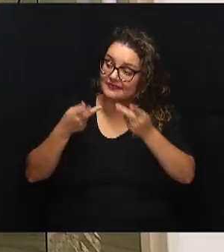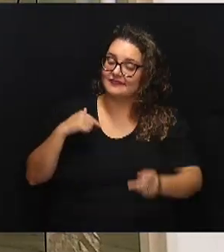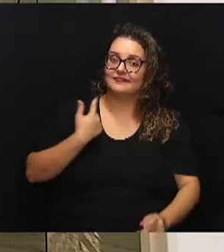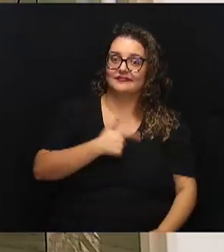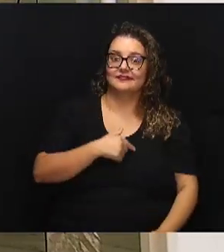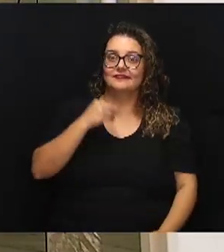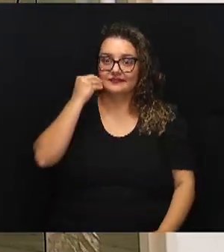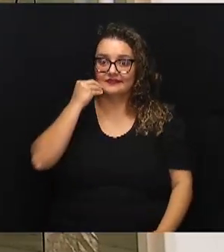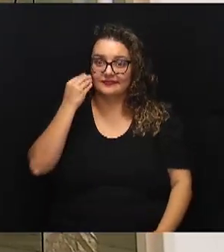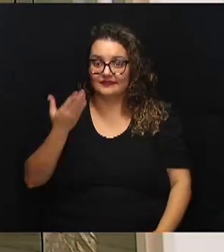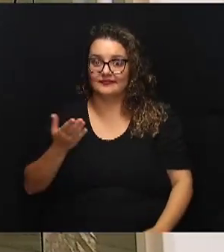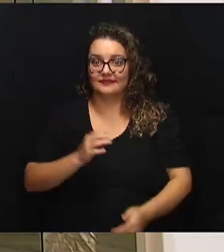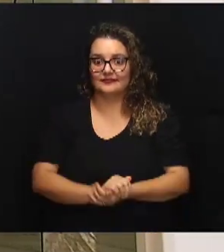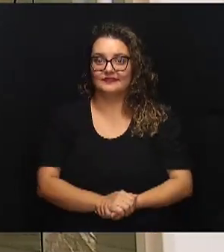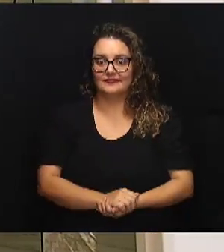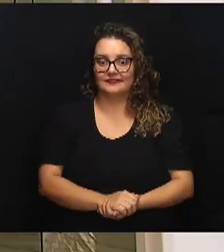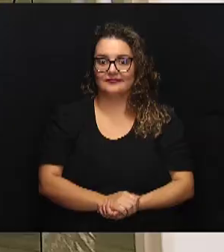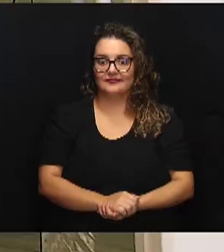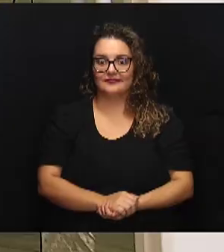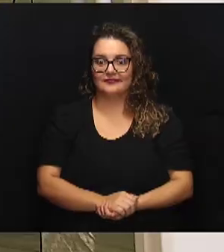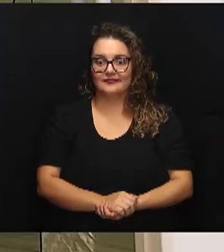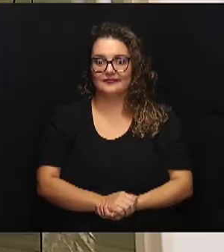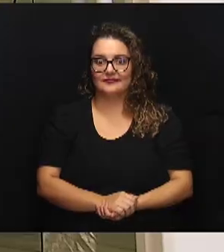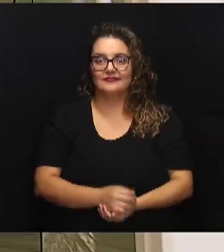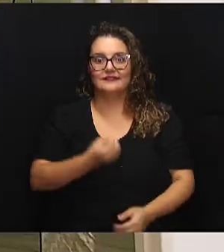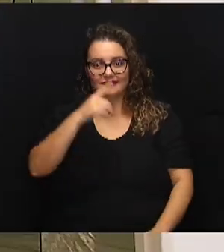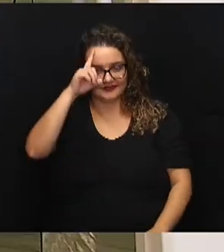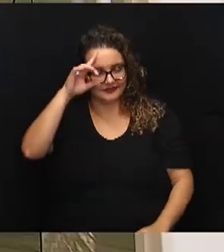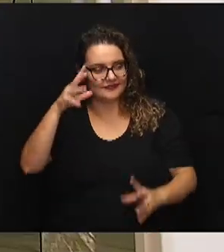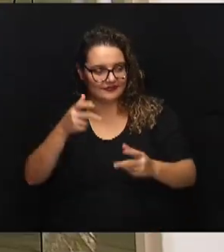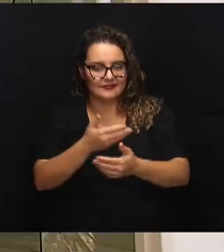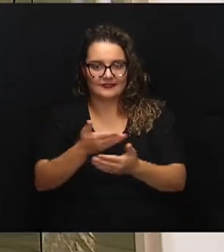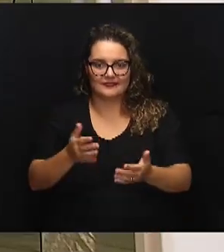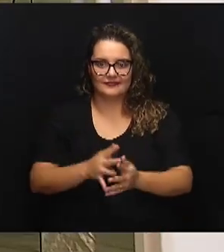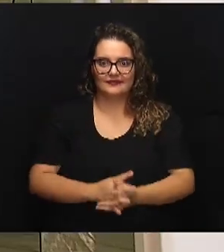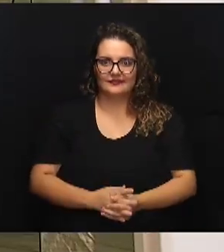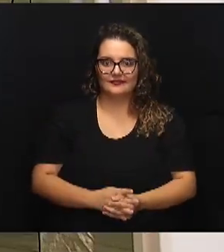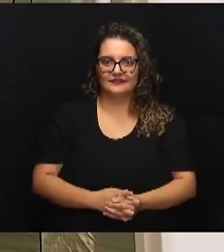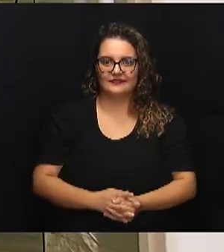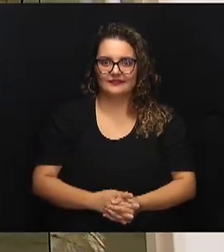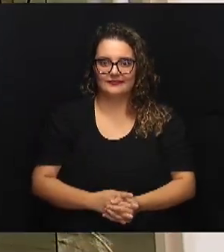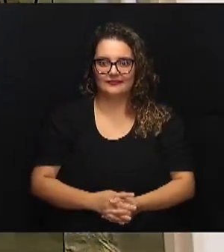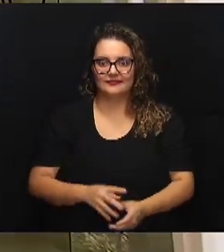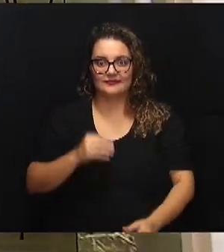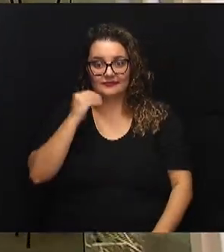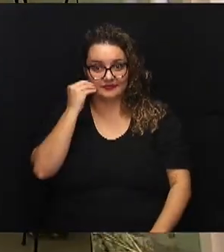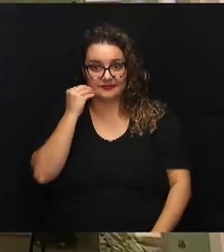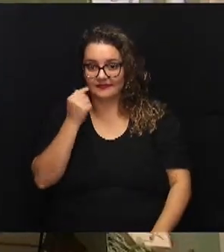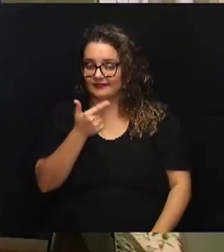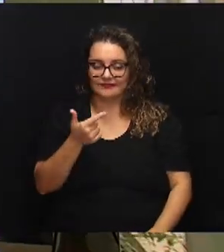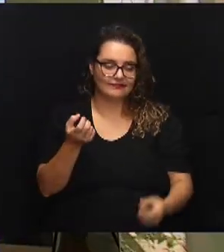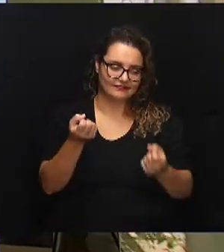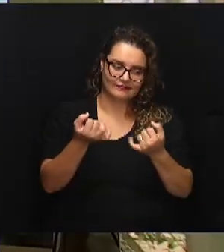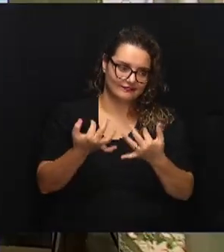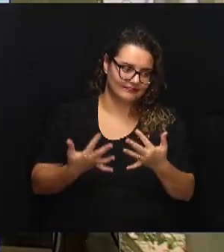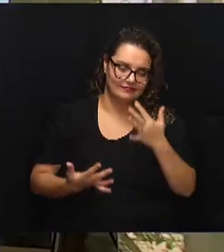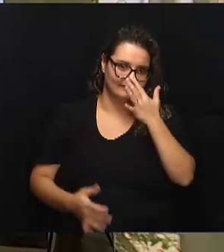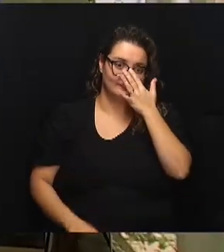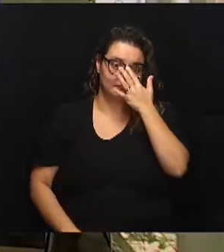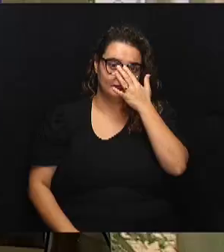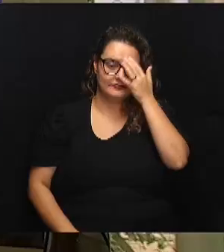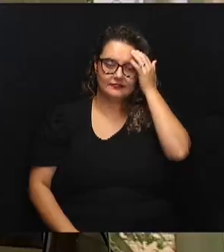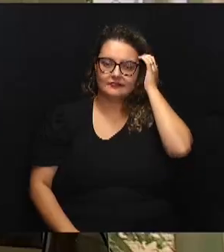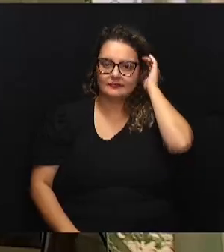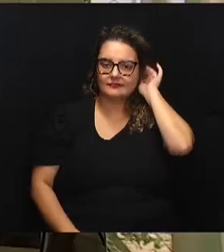da sua experiência. Bom dia a todos. É uma experiência inexplicável, né? A gente vem de um